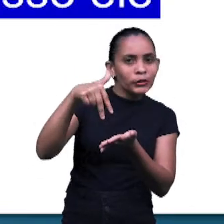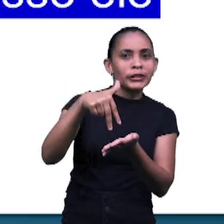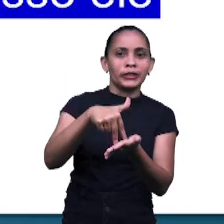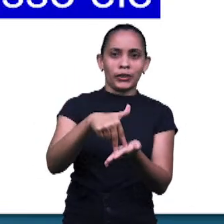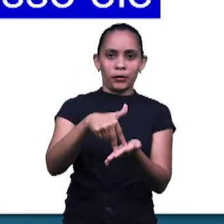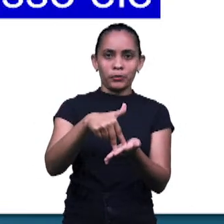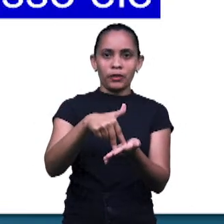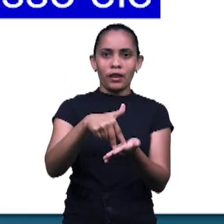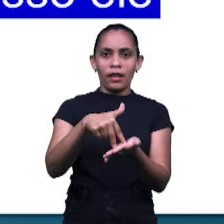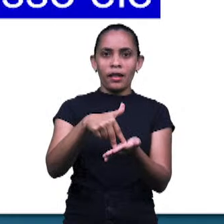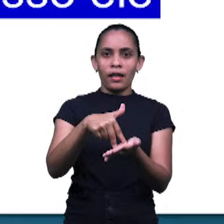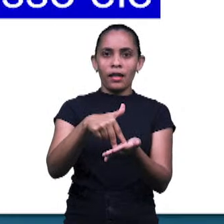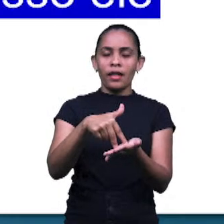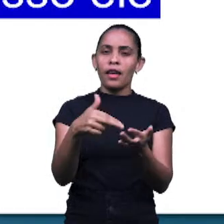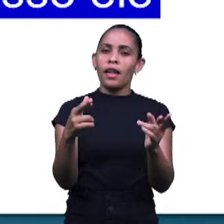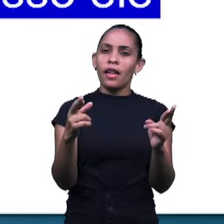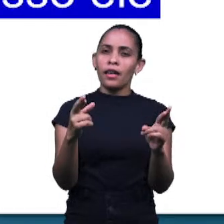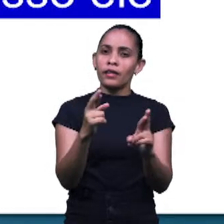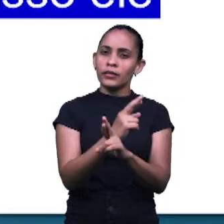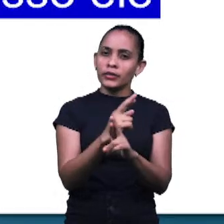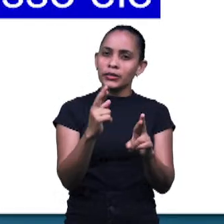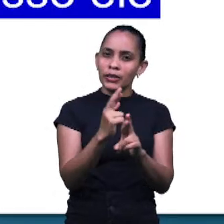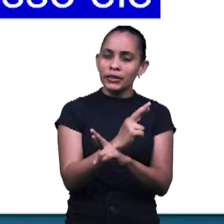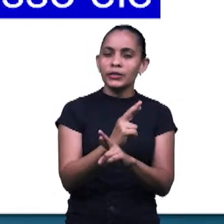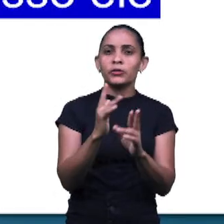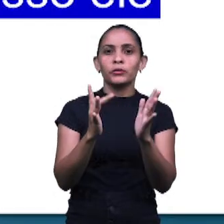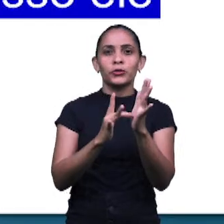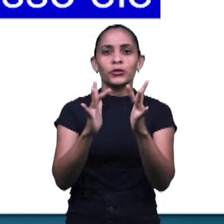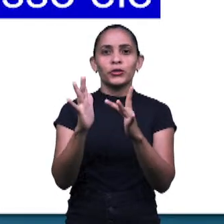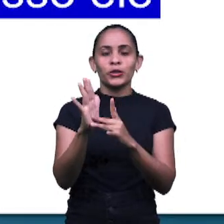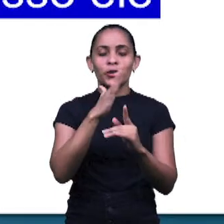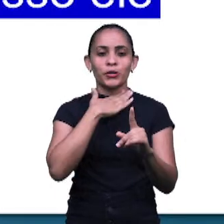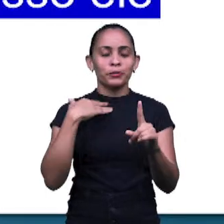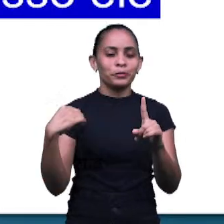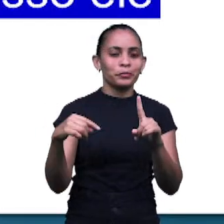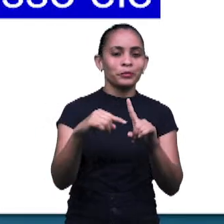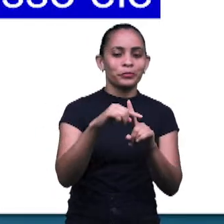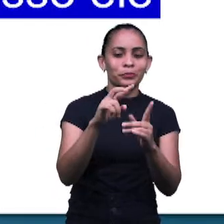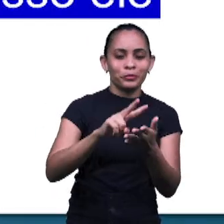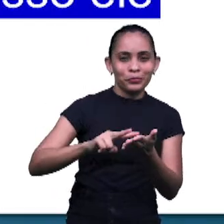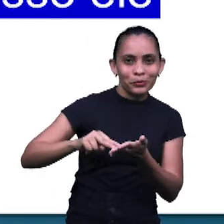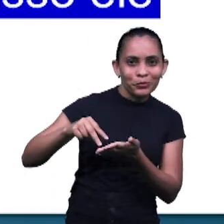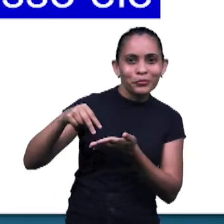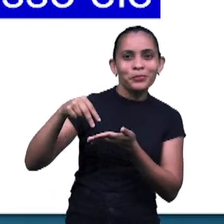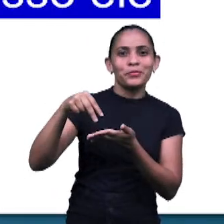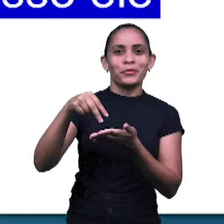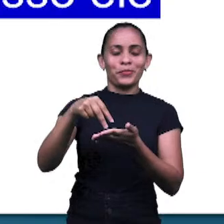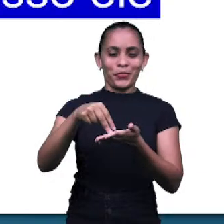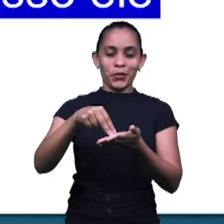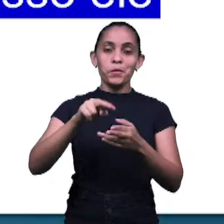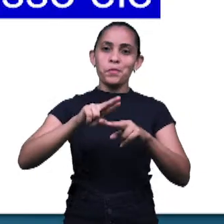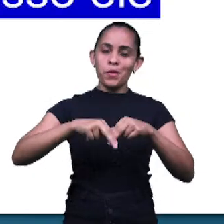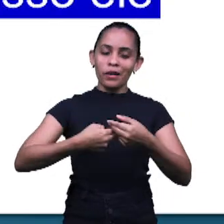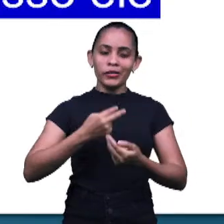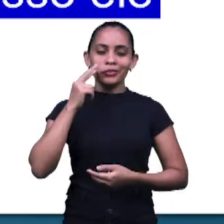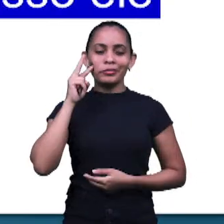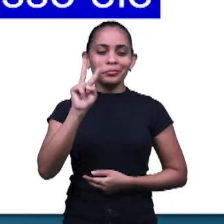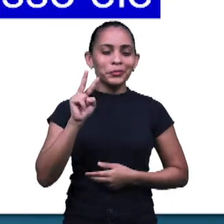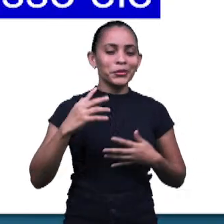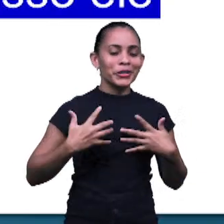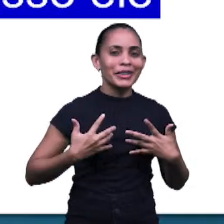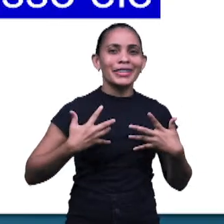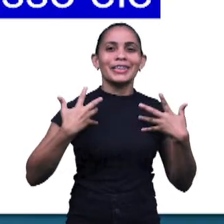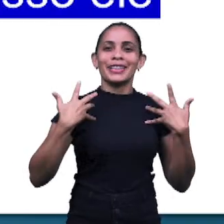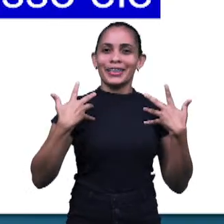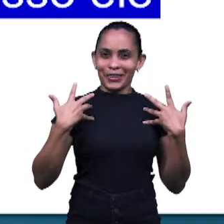representando a ressurreição de Jesus. Por isso, ele exultou e se alegrou. Muito bem